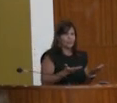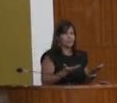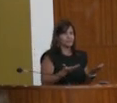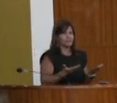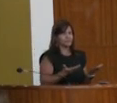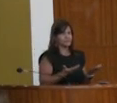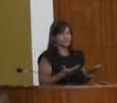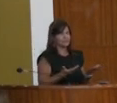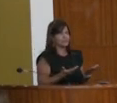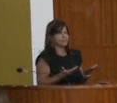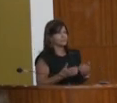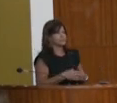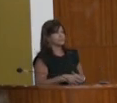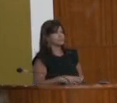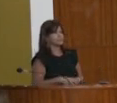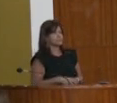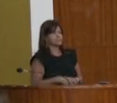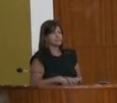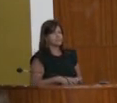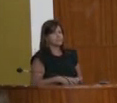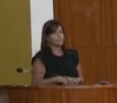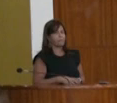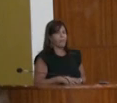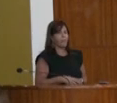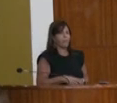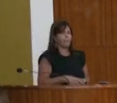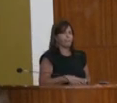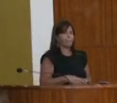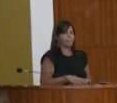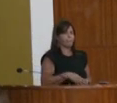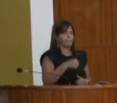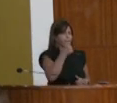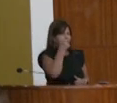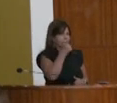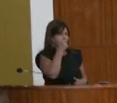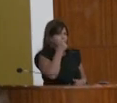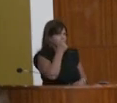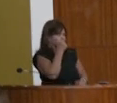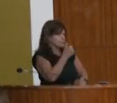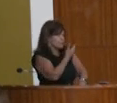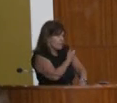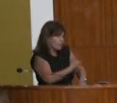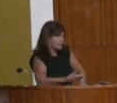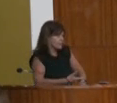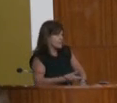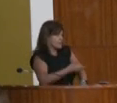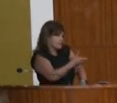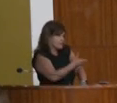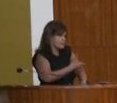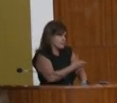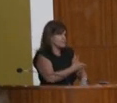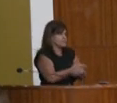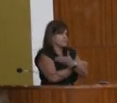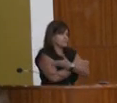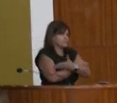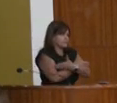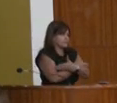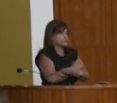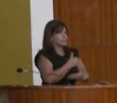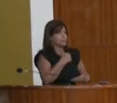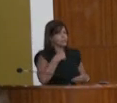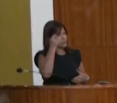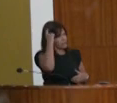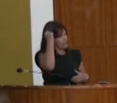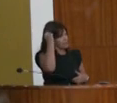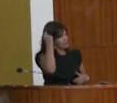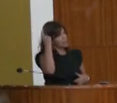gente. Estou aqui, Charles. É, eu sou uma mulher branca, estou com uma blusa branca, uma meia de cada cor, tenho um cabelo encaracolado, que